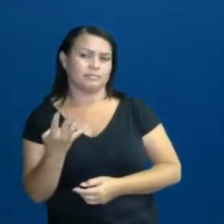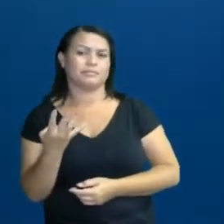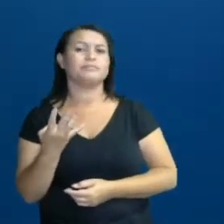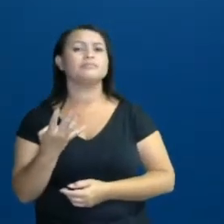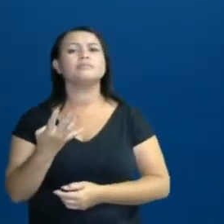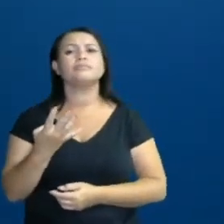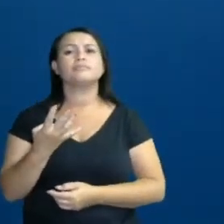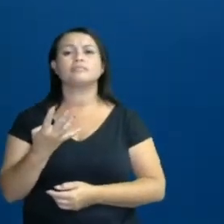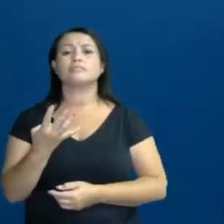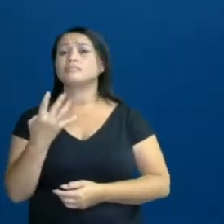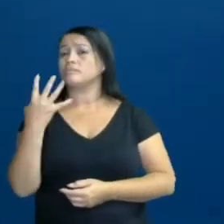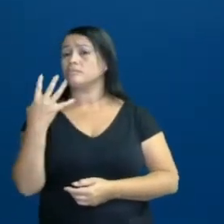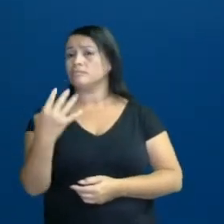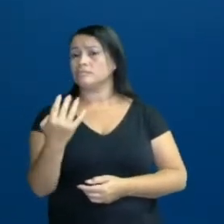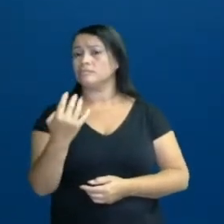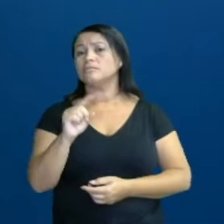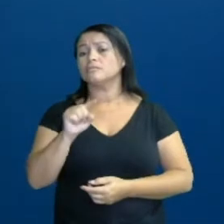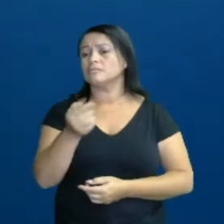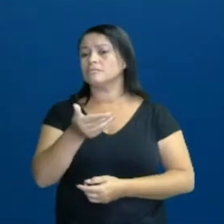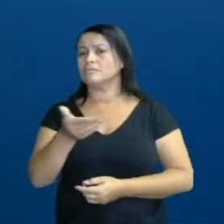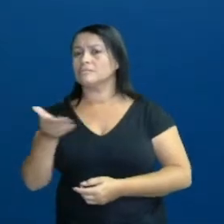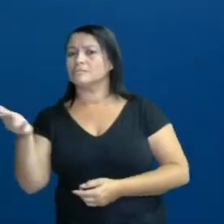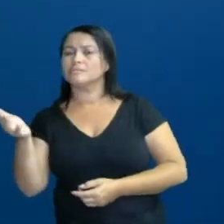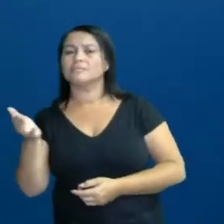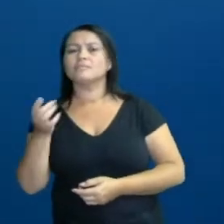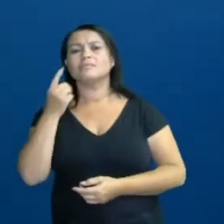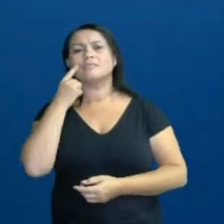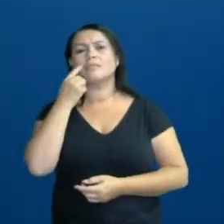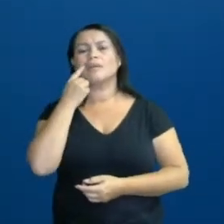4. 4 casas. Ó,